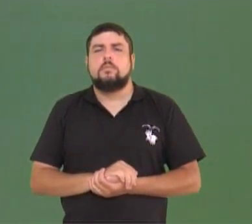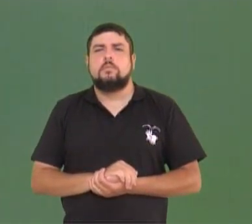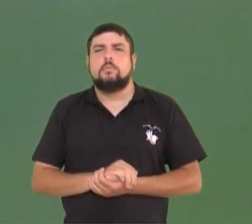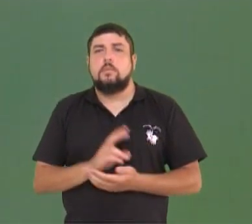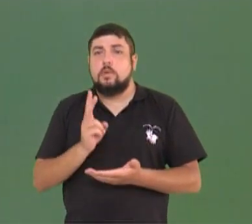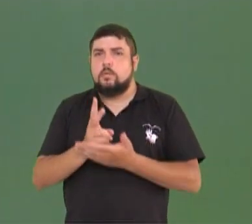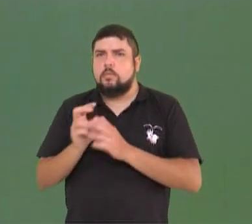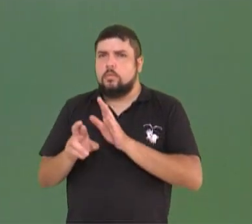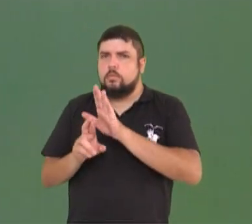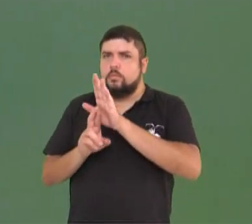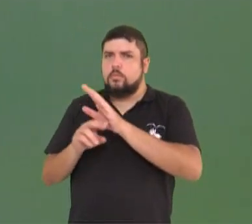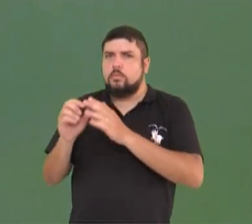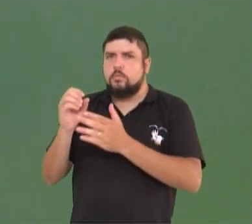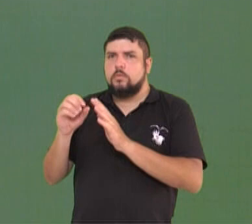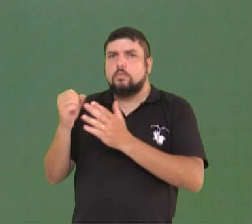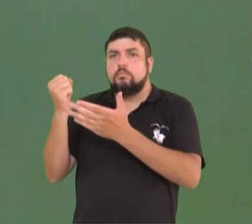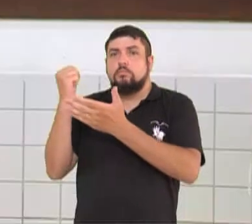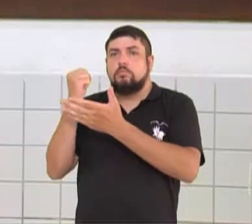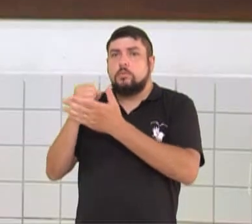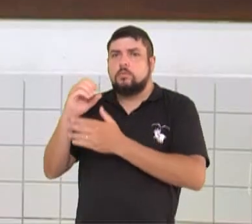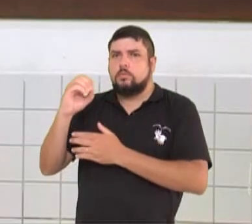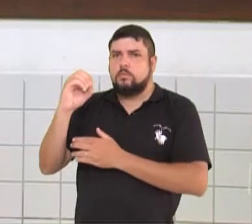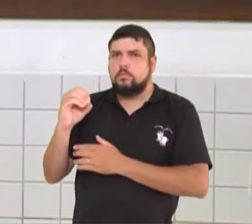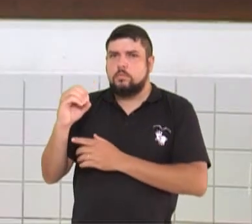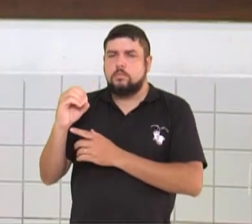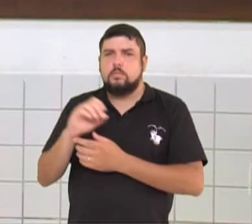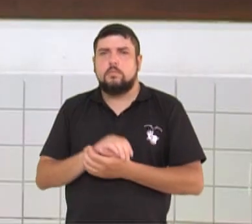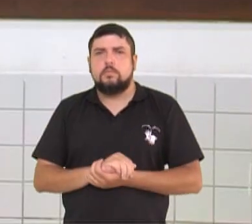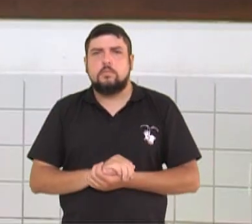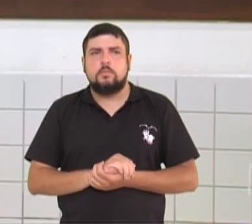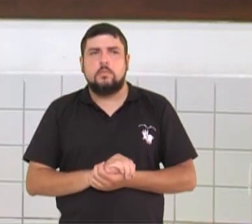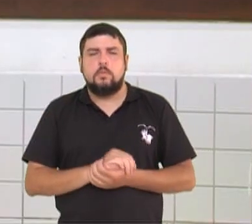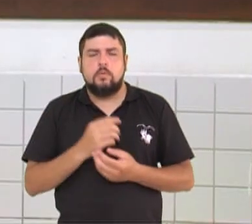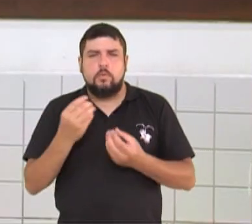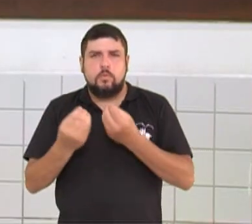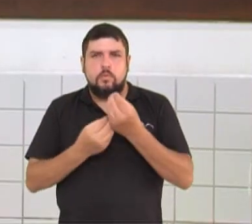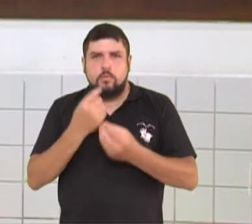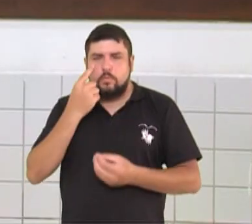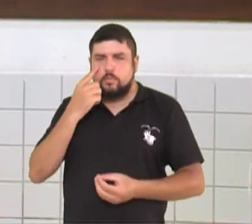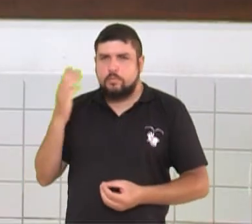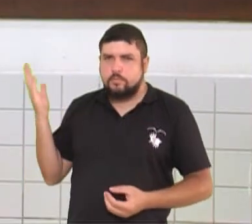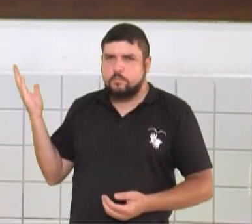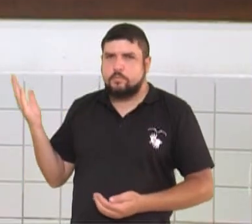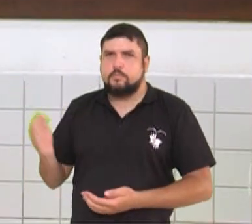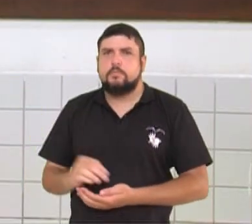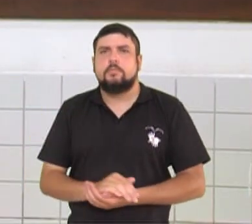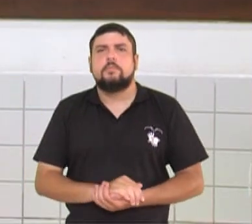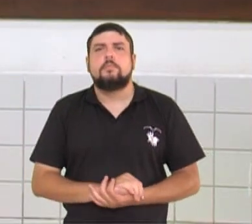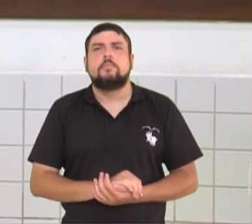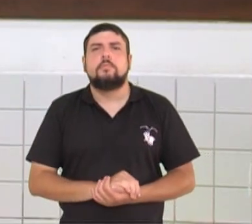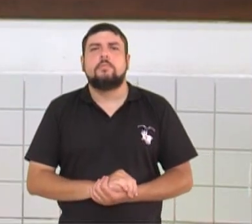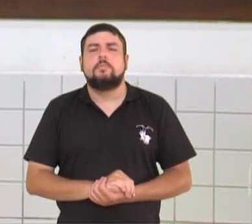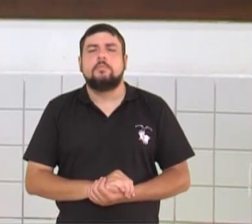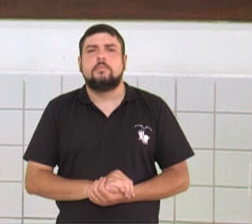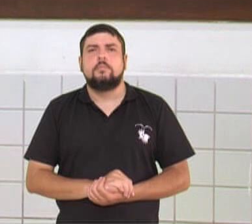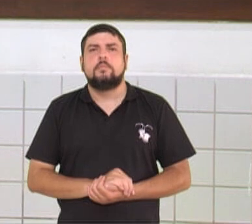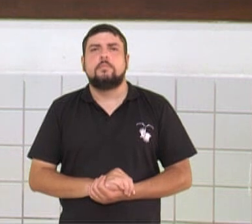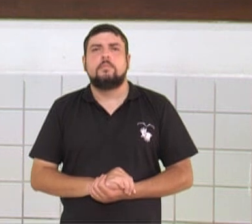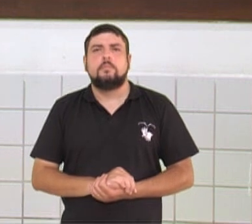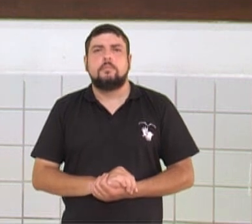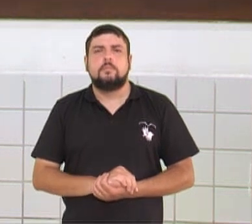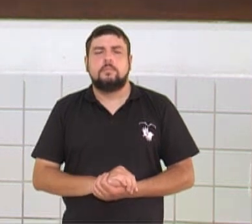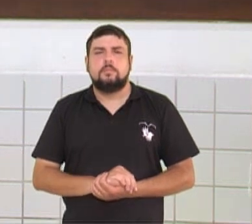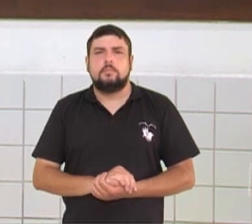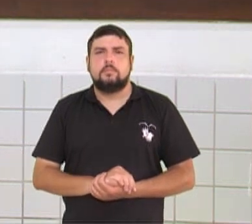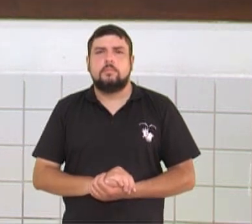aqui uma bolinha aberta aqui e vou riscar até o final da reta. Aqui, ok? Até o final aqui